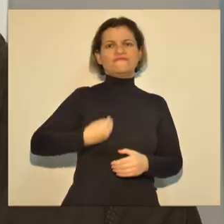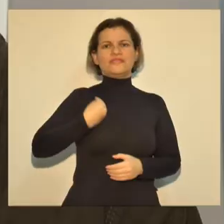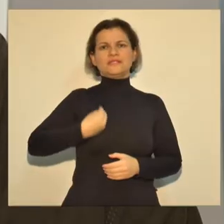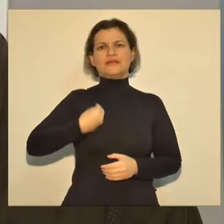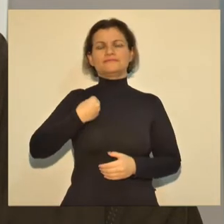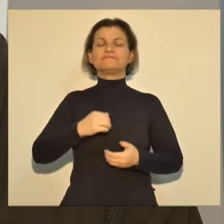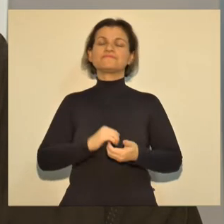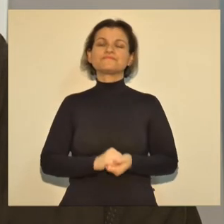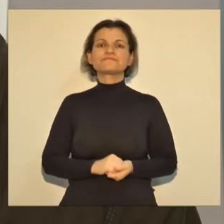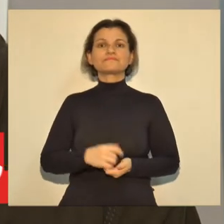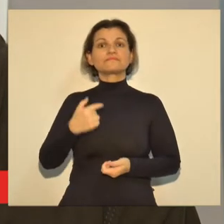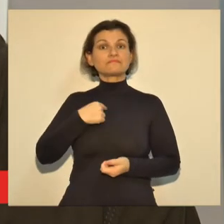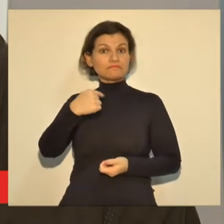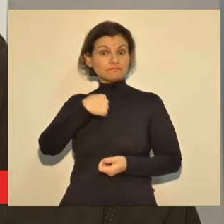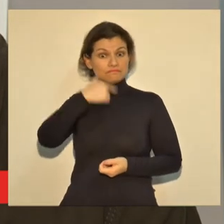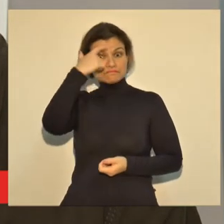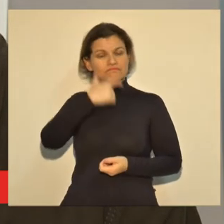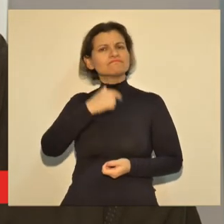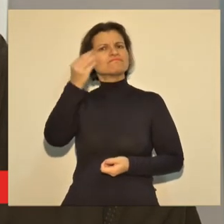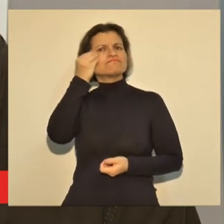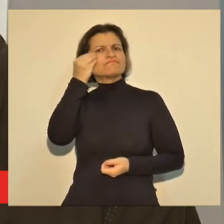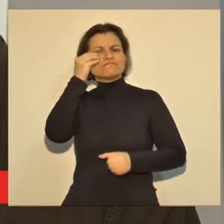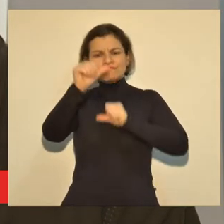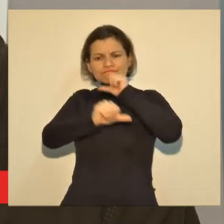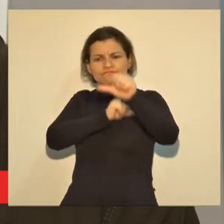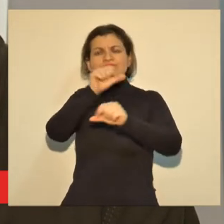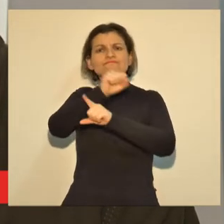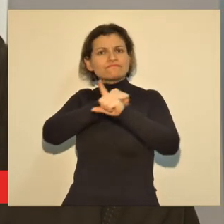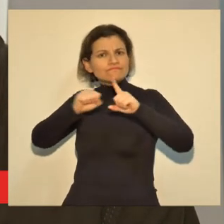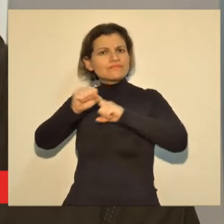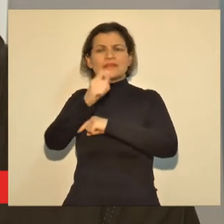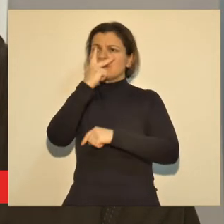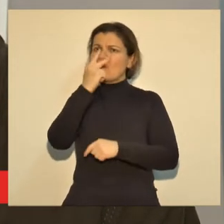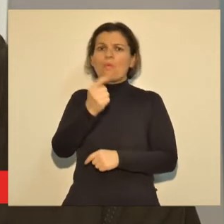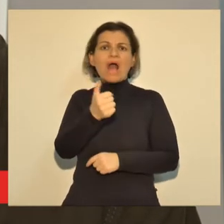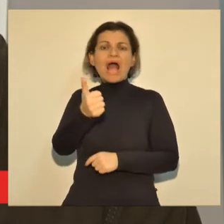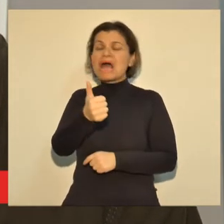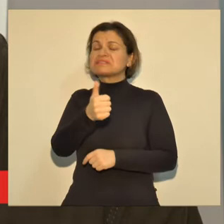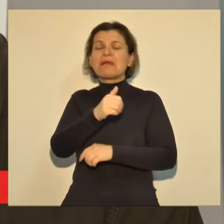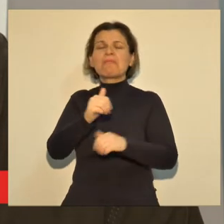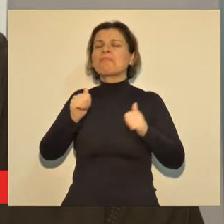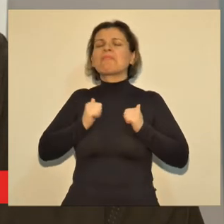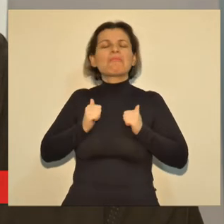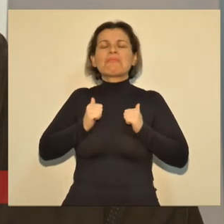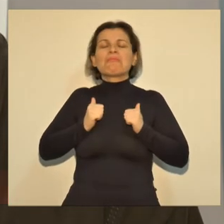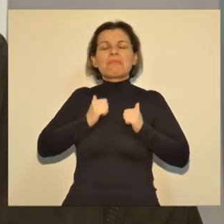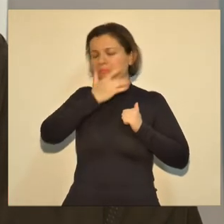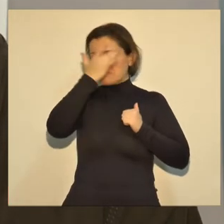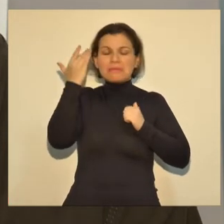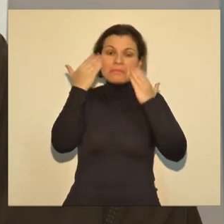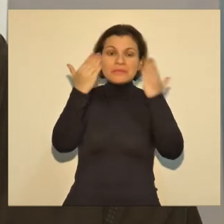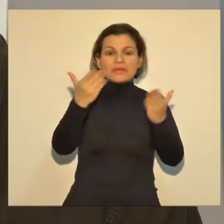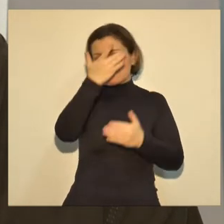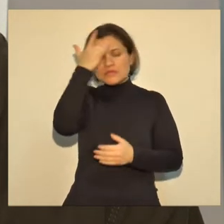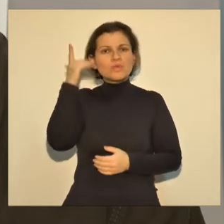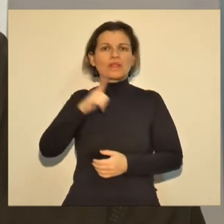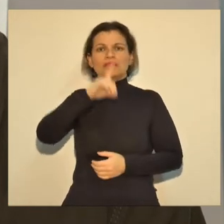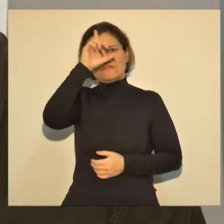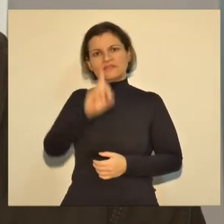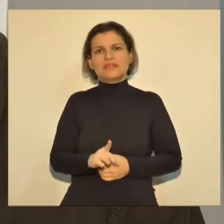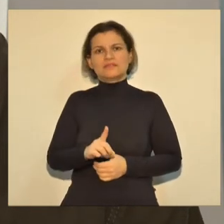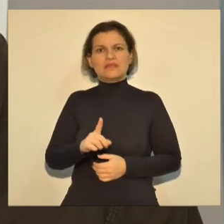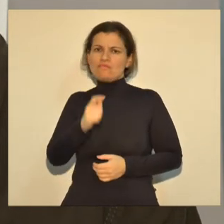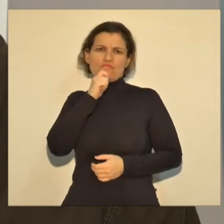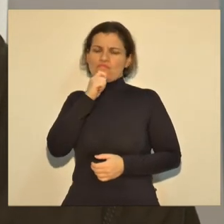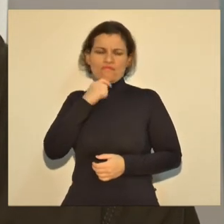trajetória. Eu venho tentando transformar a sociedade que, em geral, é quase inerte frente às pessoas que têm deficiência. Então,